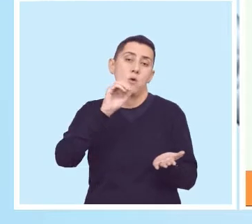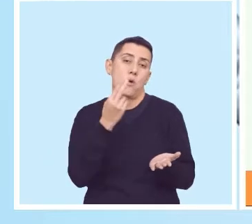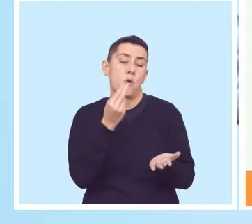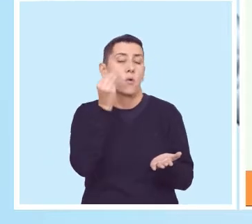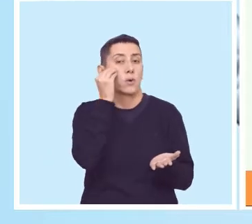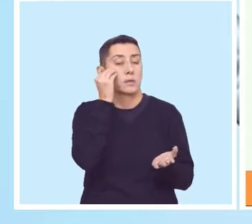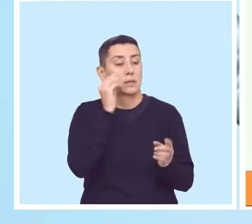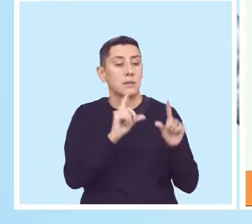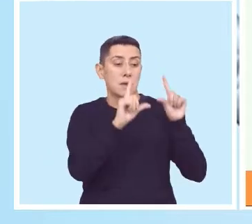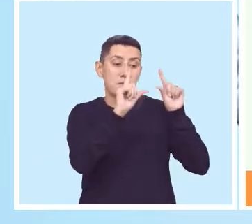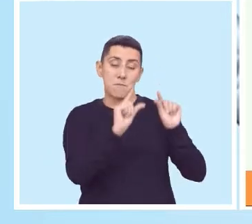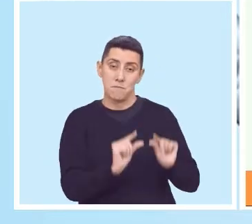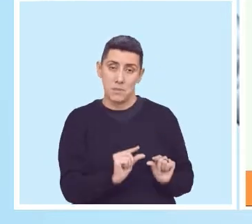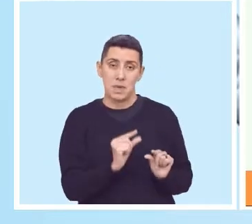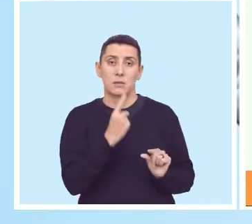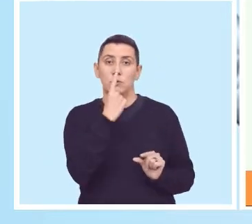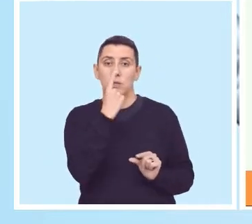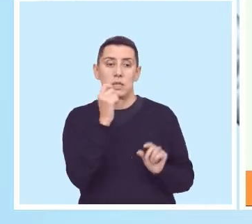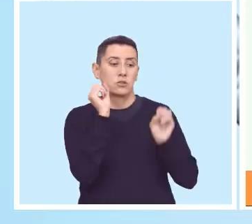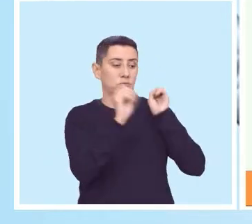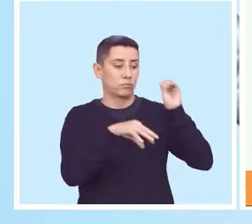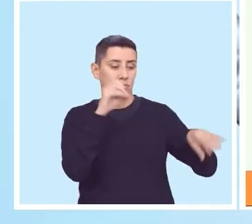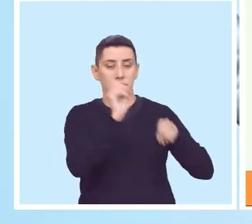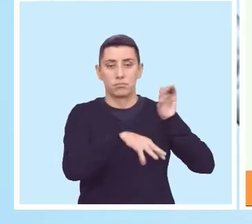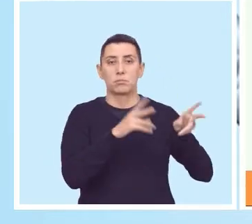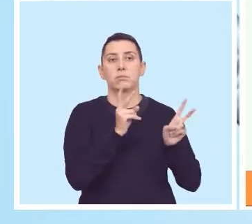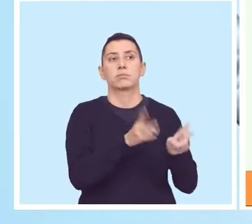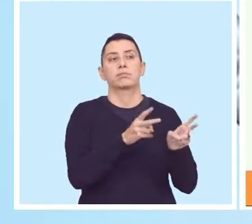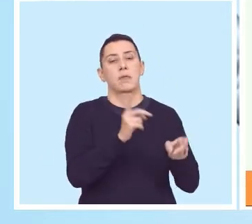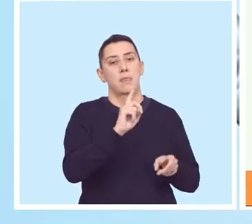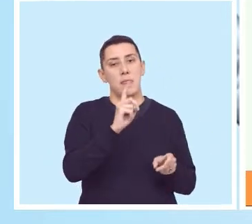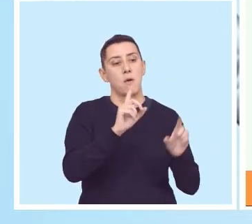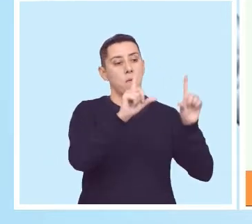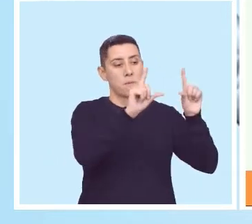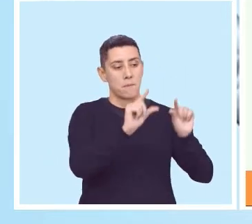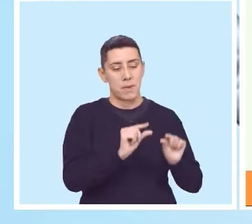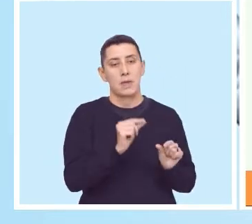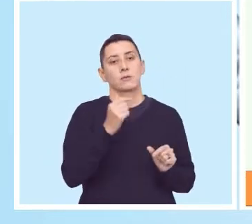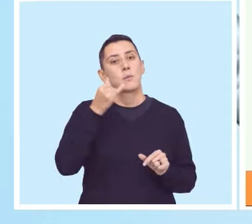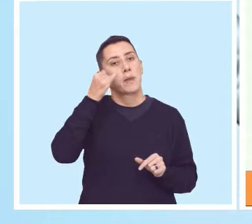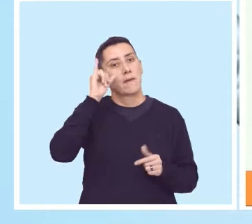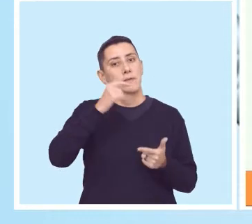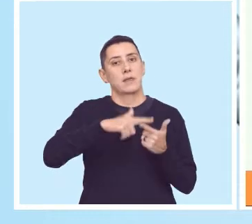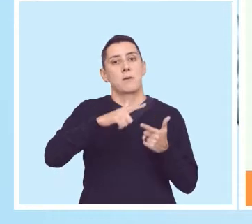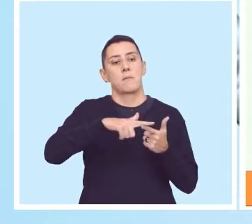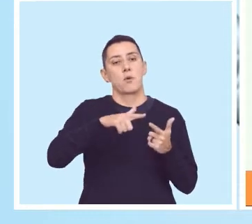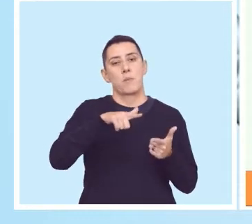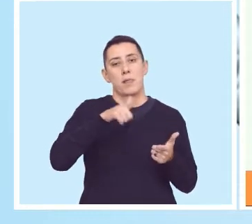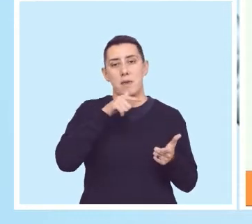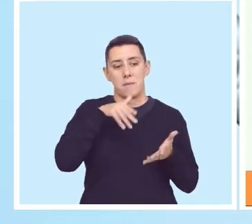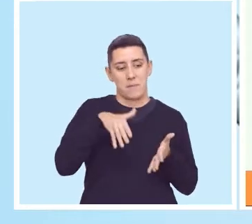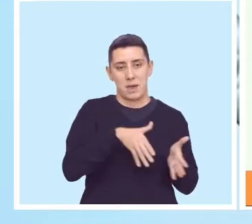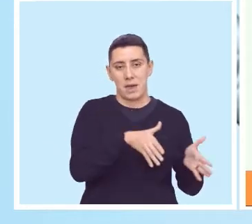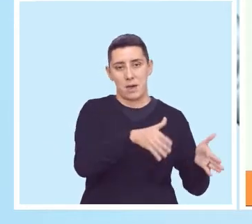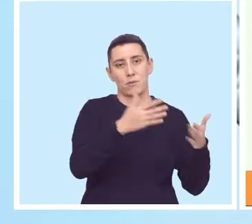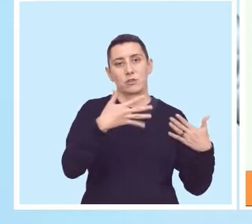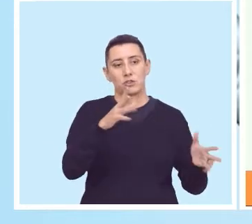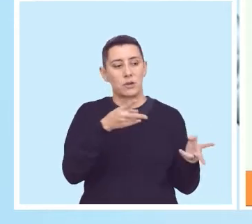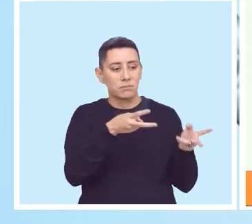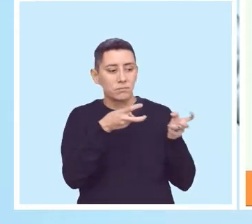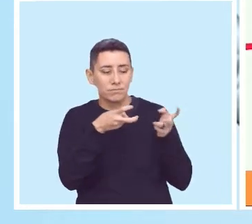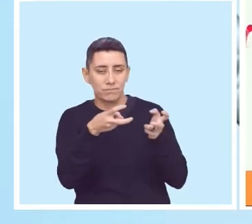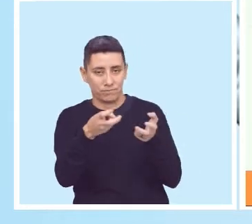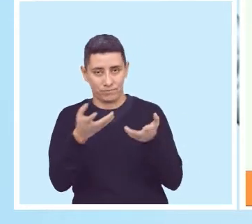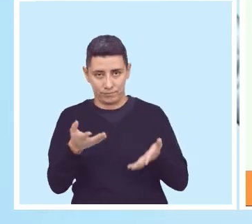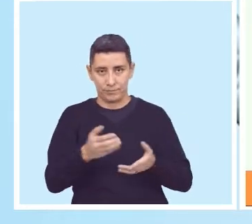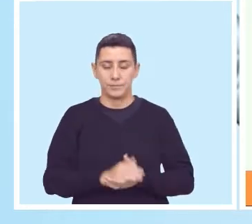mitigar consideravelmente a incidência daquele lixo e não gerar tanto transtorno como a gente vem observando ao longo do tempo,